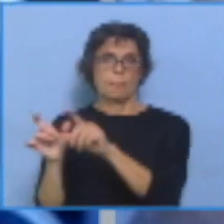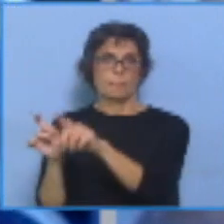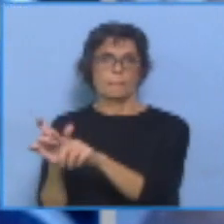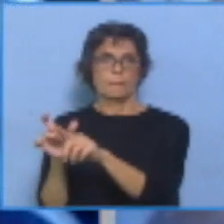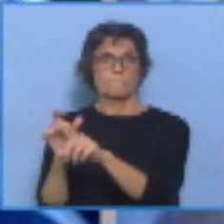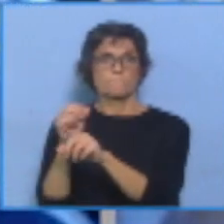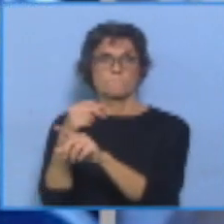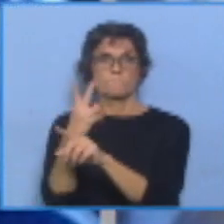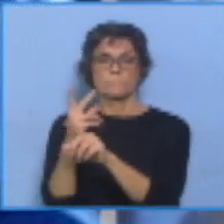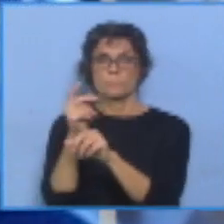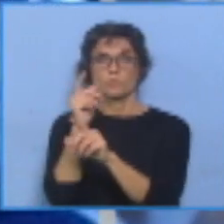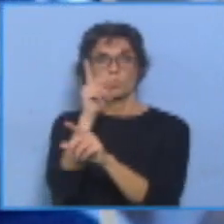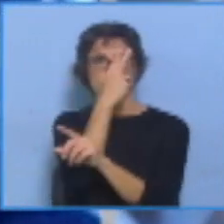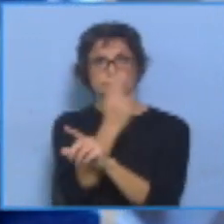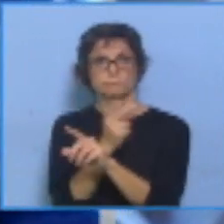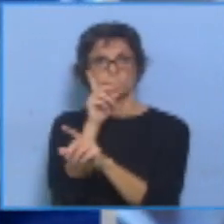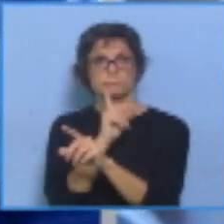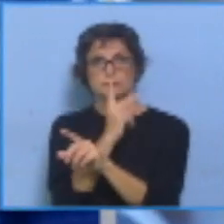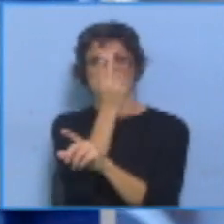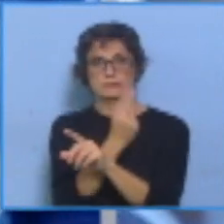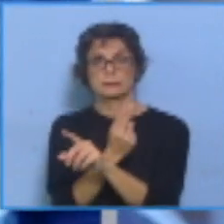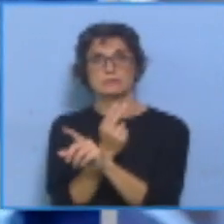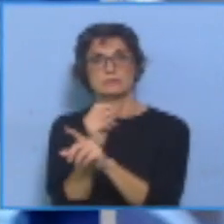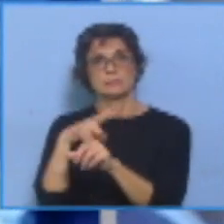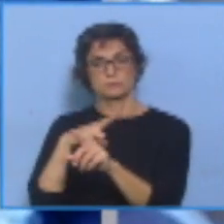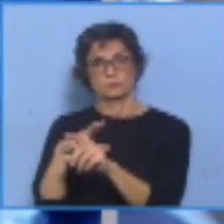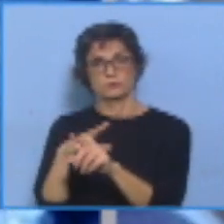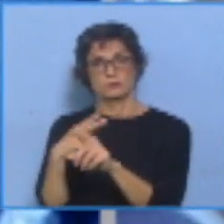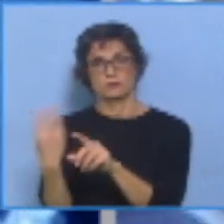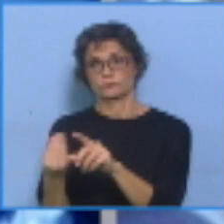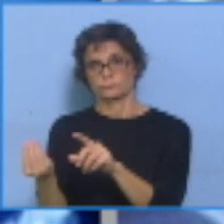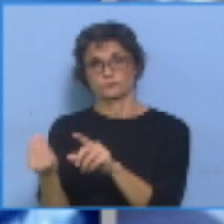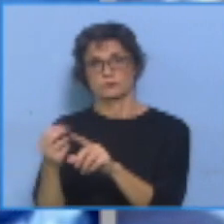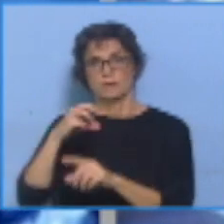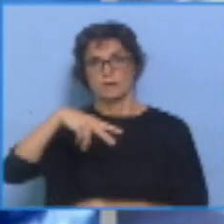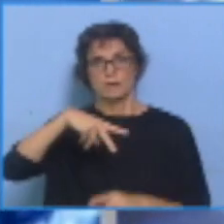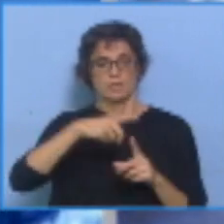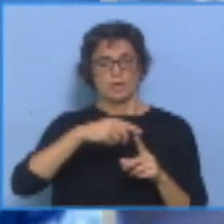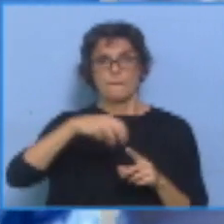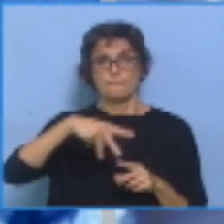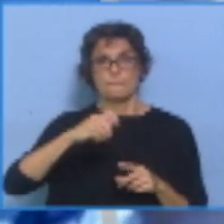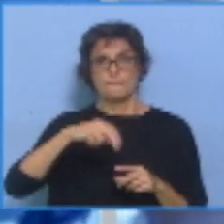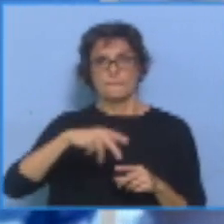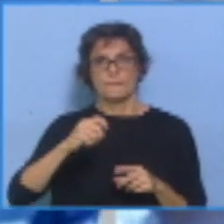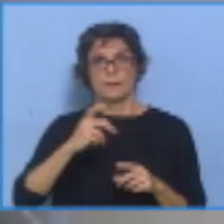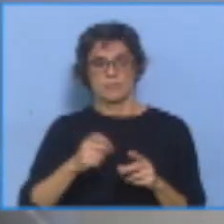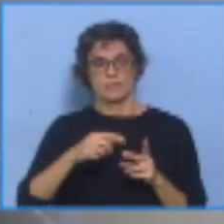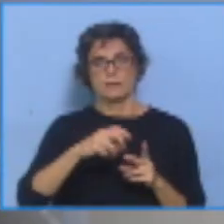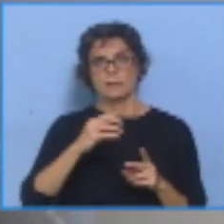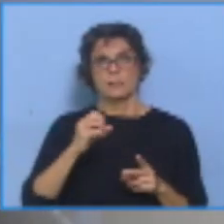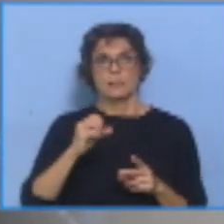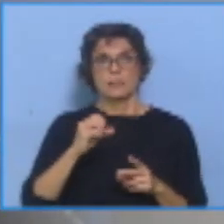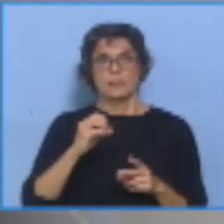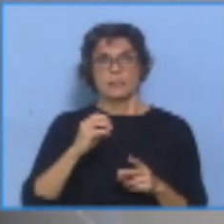grandes amigas desde a sua adolescência, ou mesmo até talvez antes, que é a Menez e a Sofia. Muito bem. Agradeço a ambos por